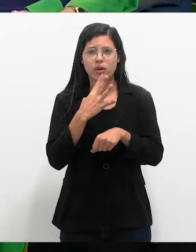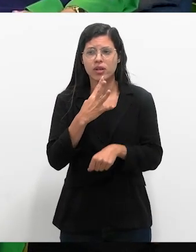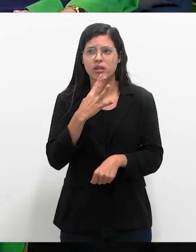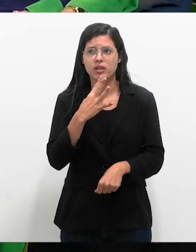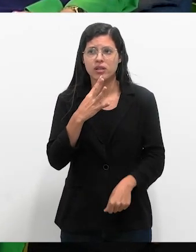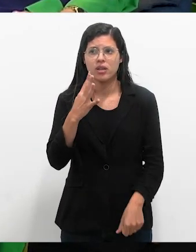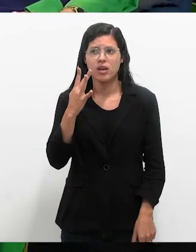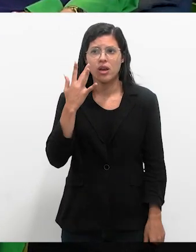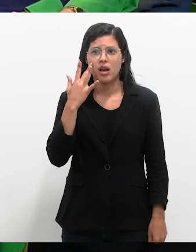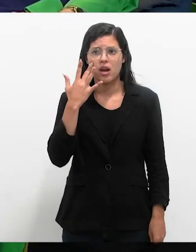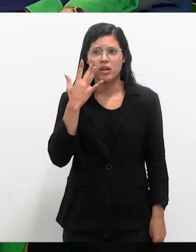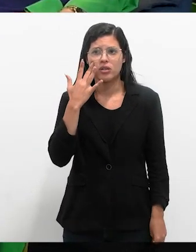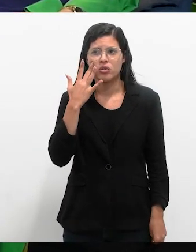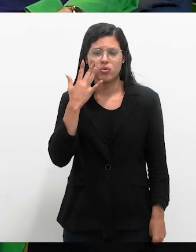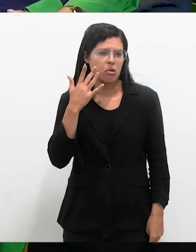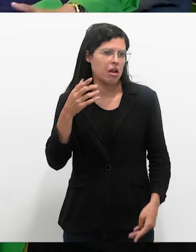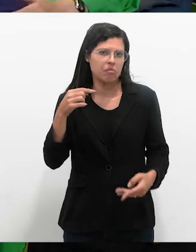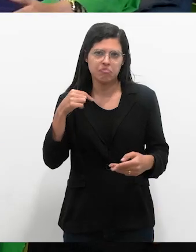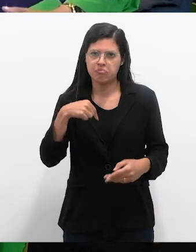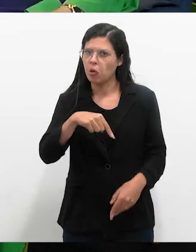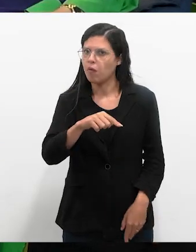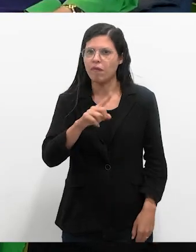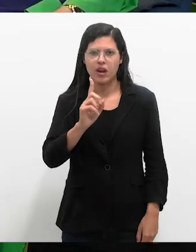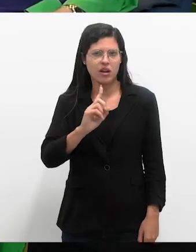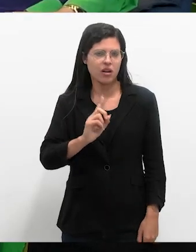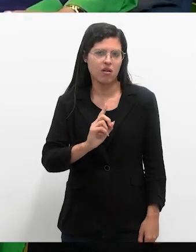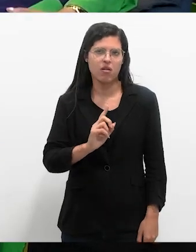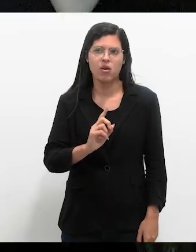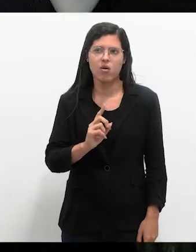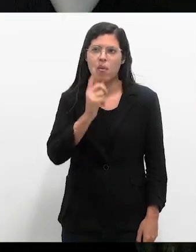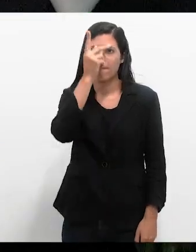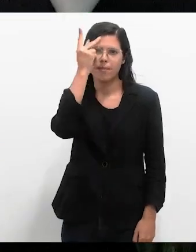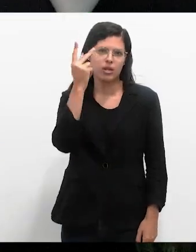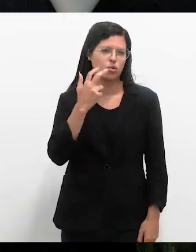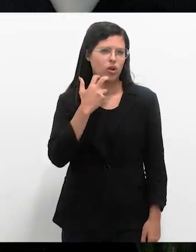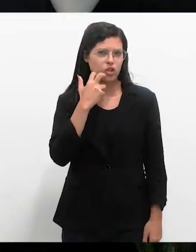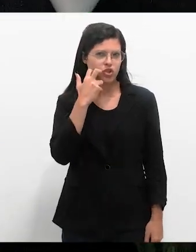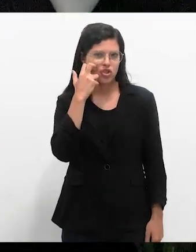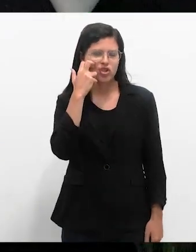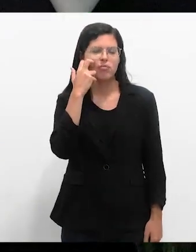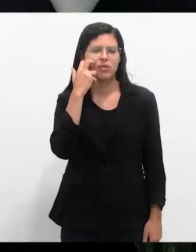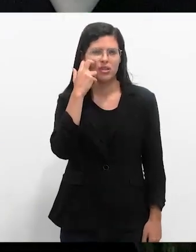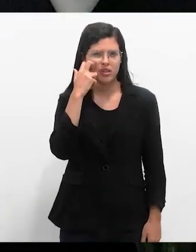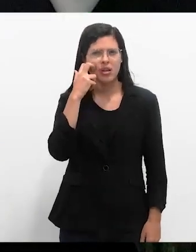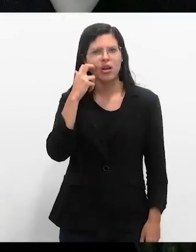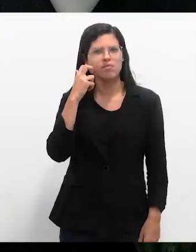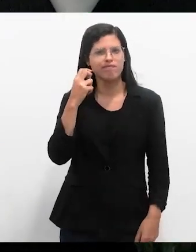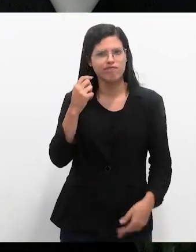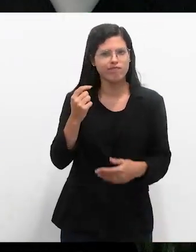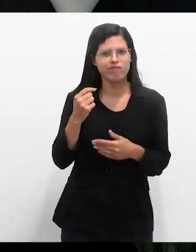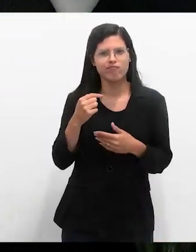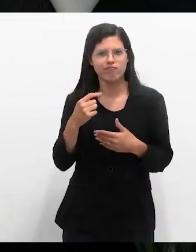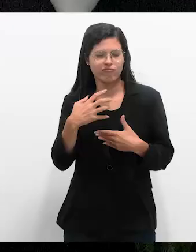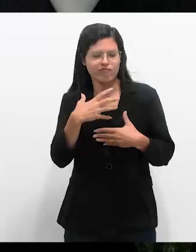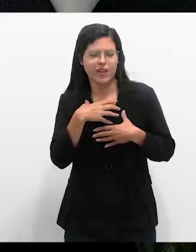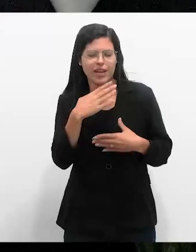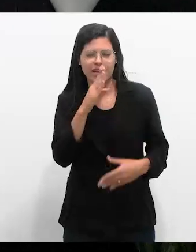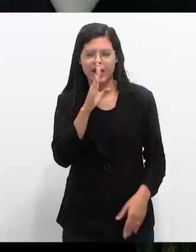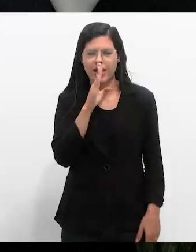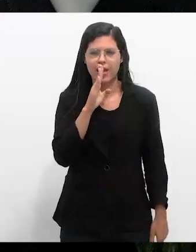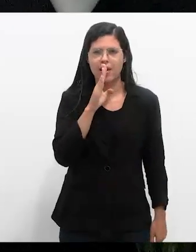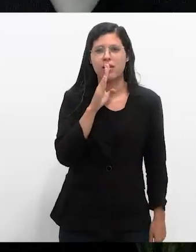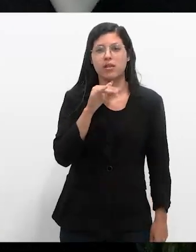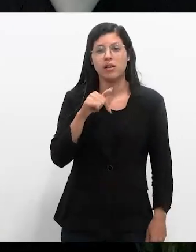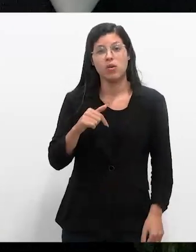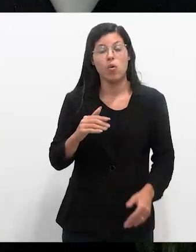acho que ele não vem. Não, eu também acredito que eu acho que ele é uma pessoa muito tímida, introvertida, então